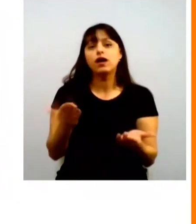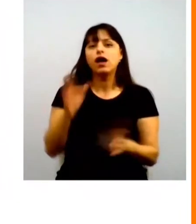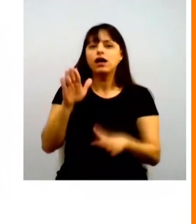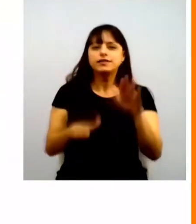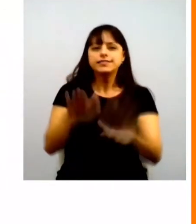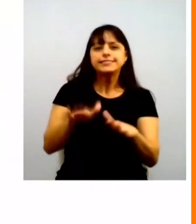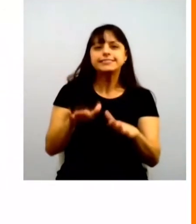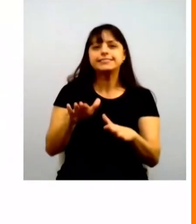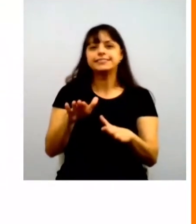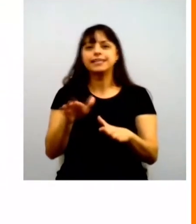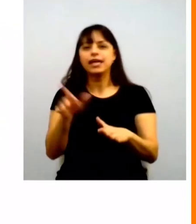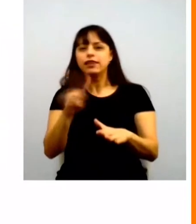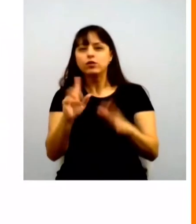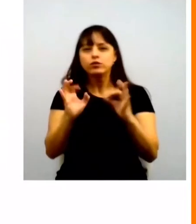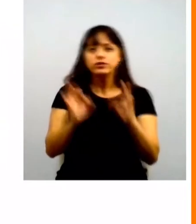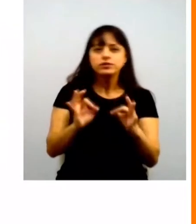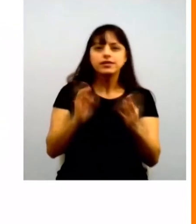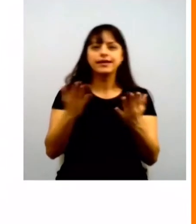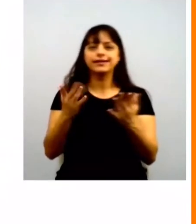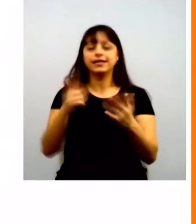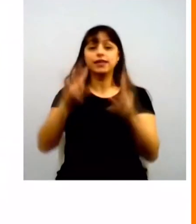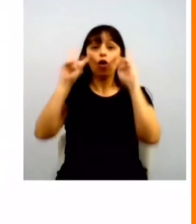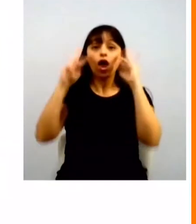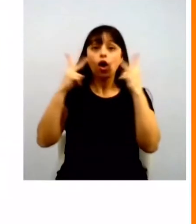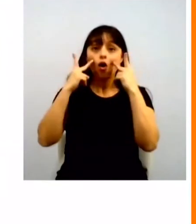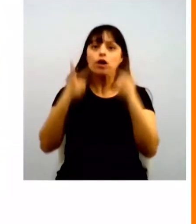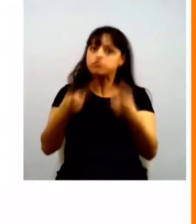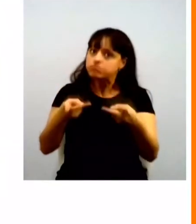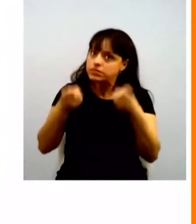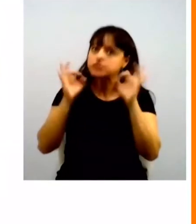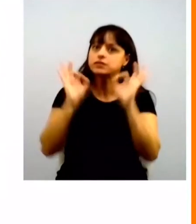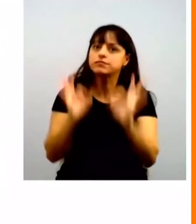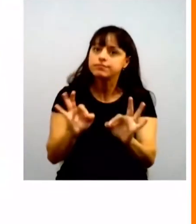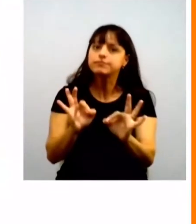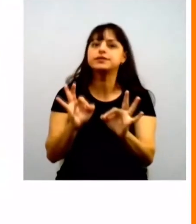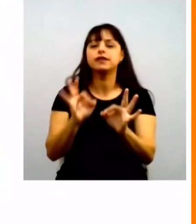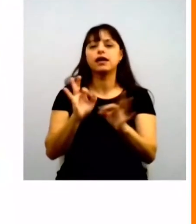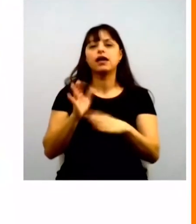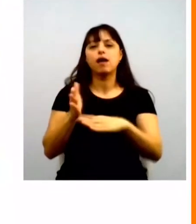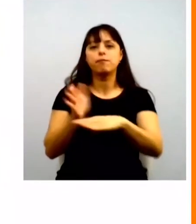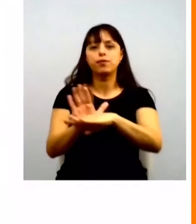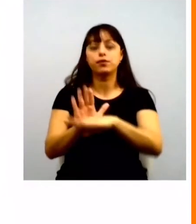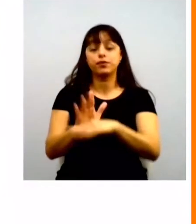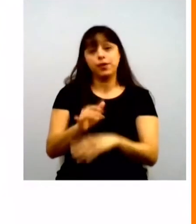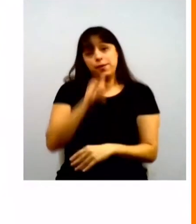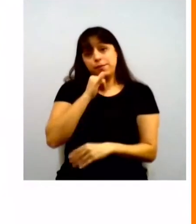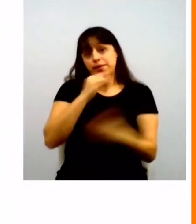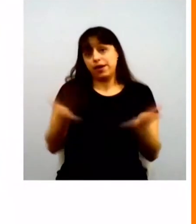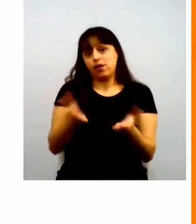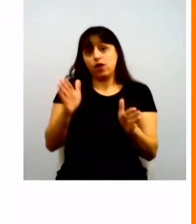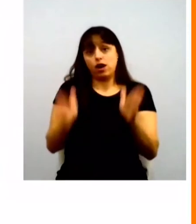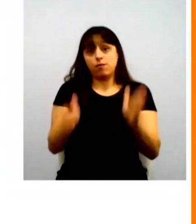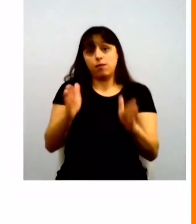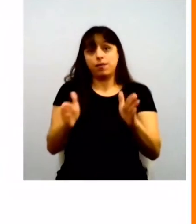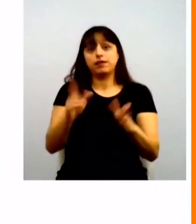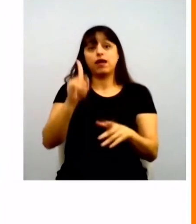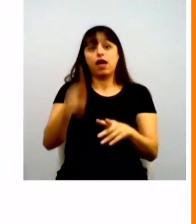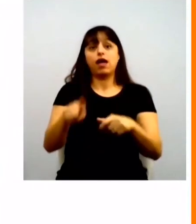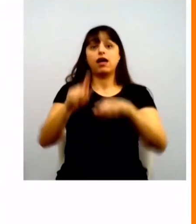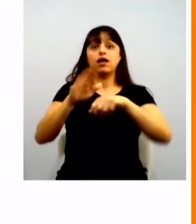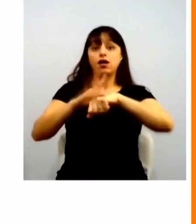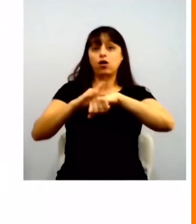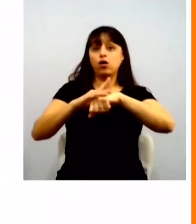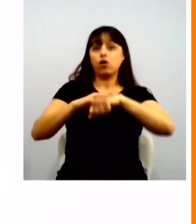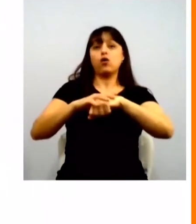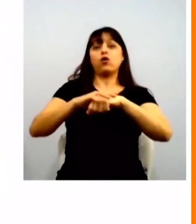e reconhecido como estamos vivendo neste momento de pandemia, onde todo mundo vai ajudar ao sector do automóvil, ao